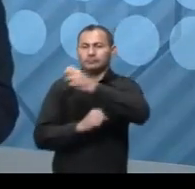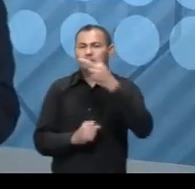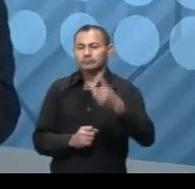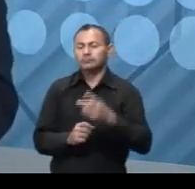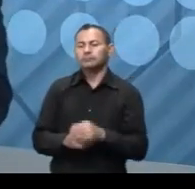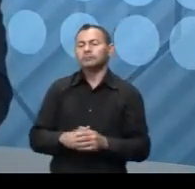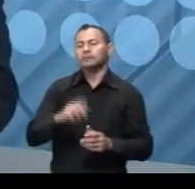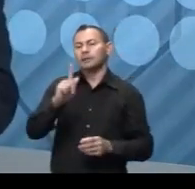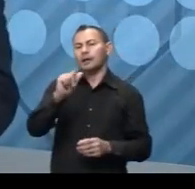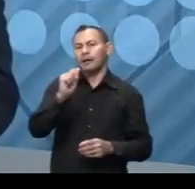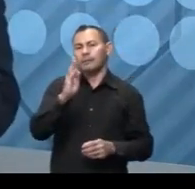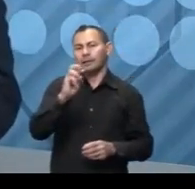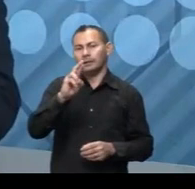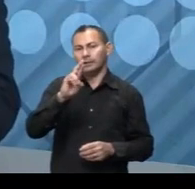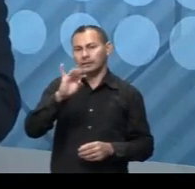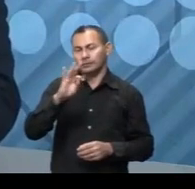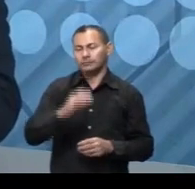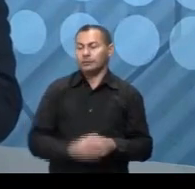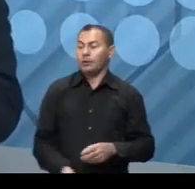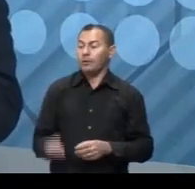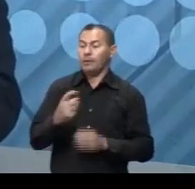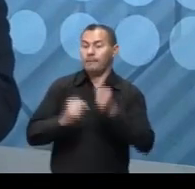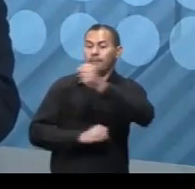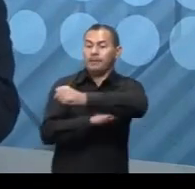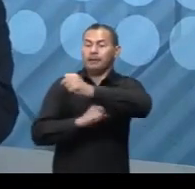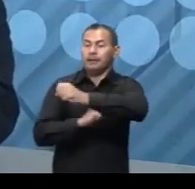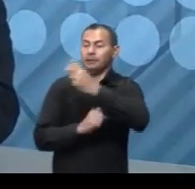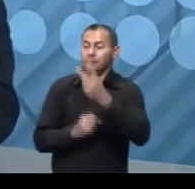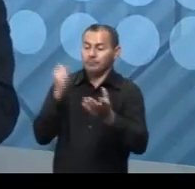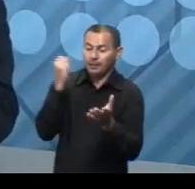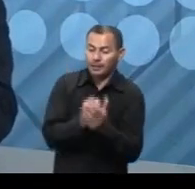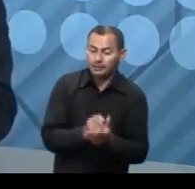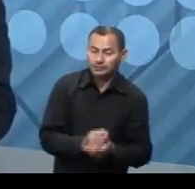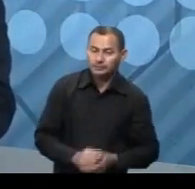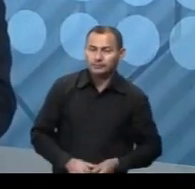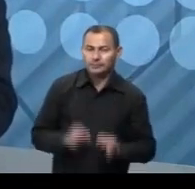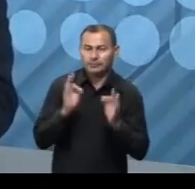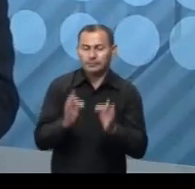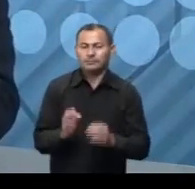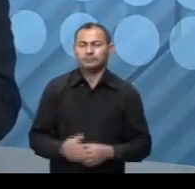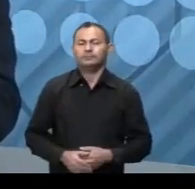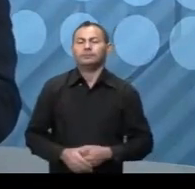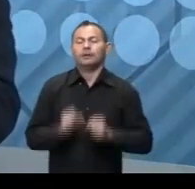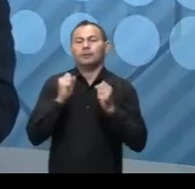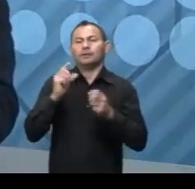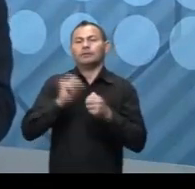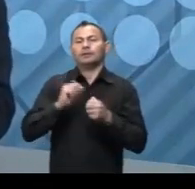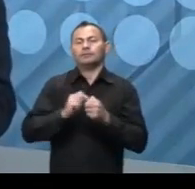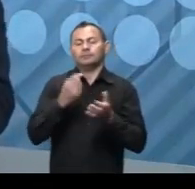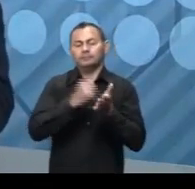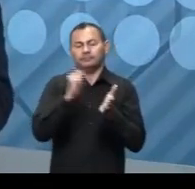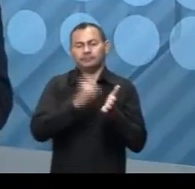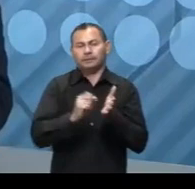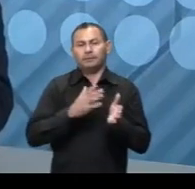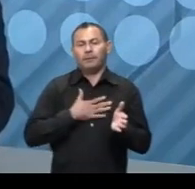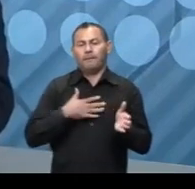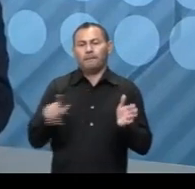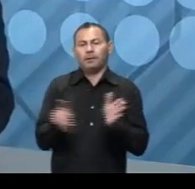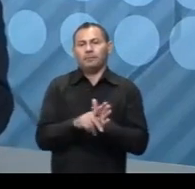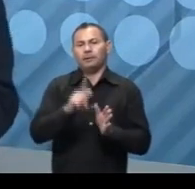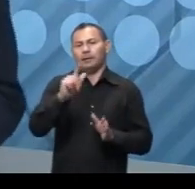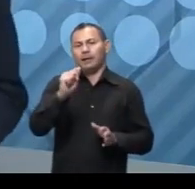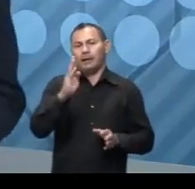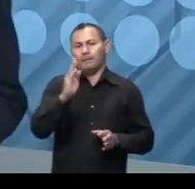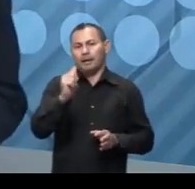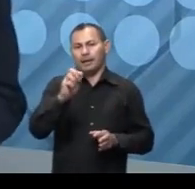vou no meu gabarito, marquei o eixo, opa, pilar 2, marco ali, tá? E eu posso fazer essas anotações no meu próprio gabarito,